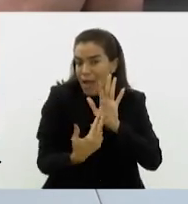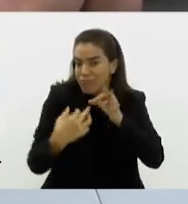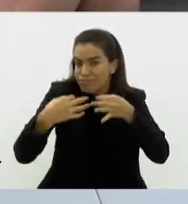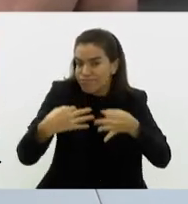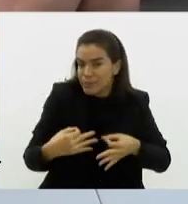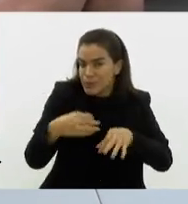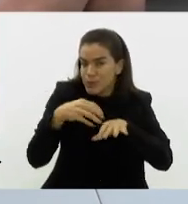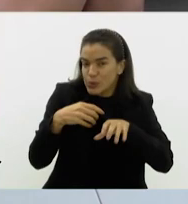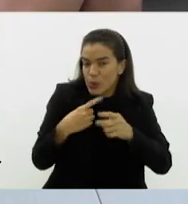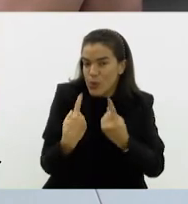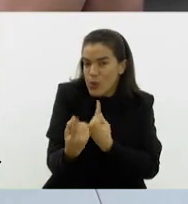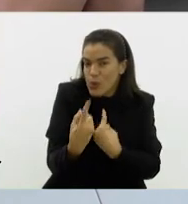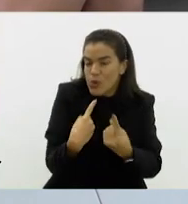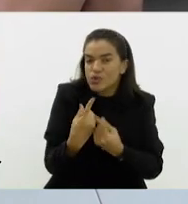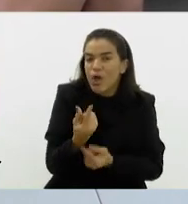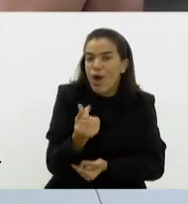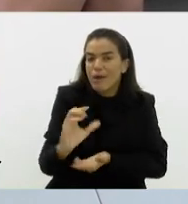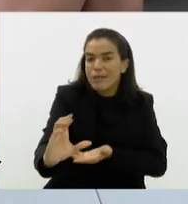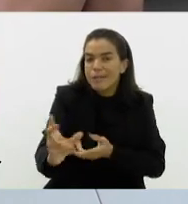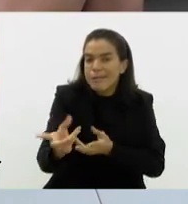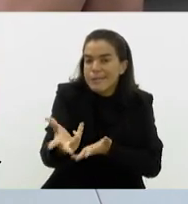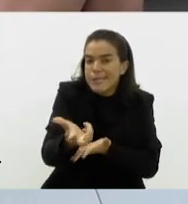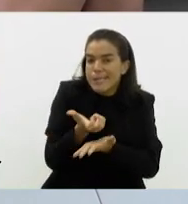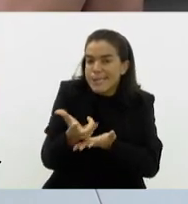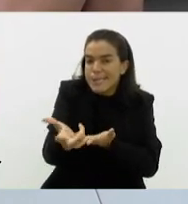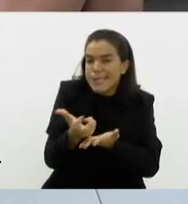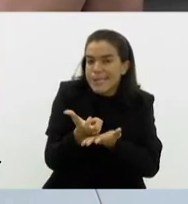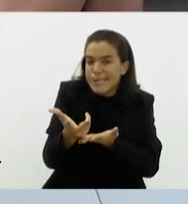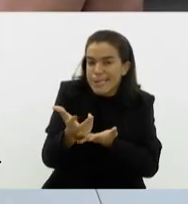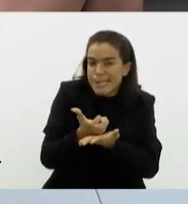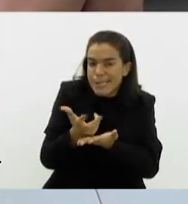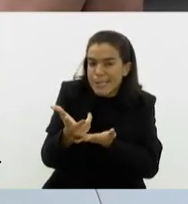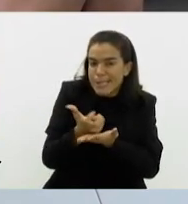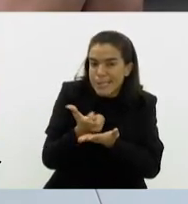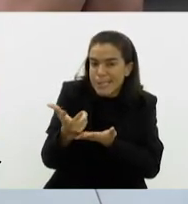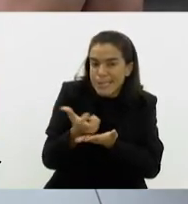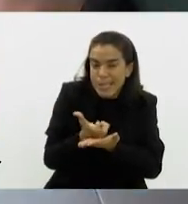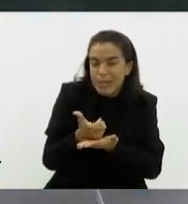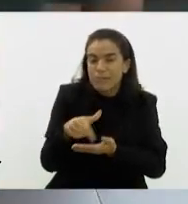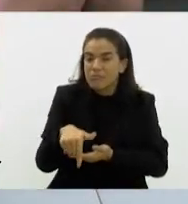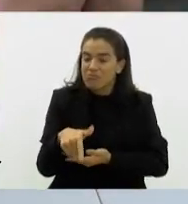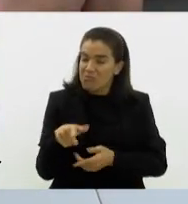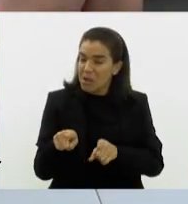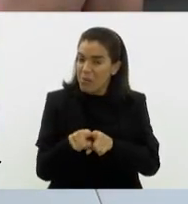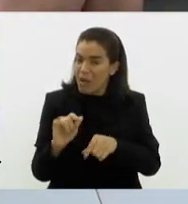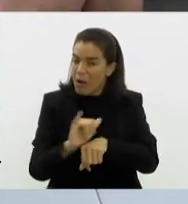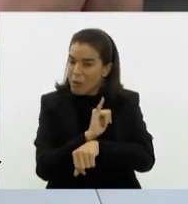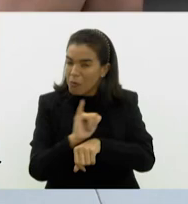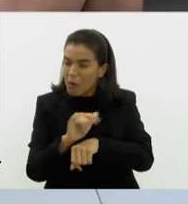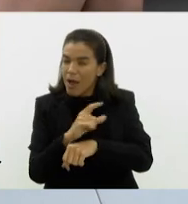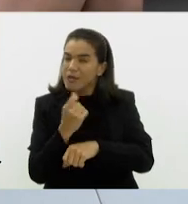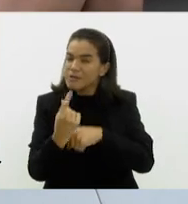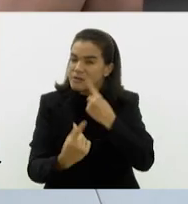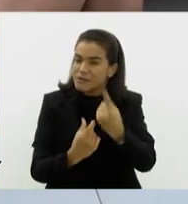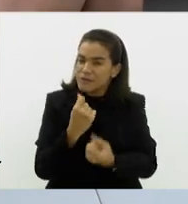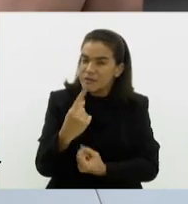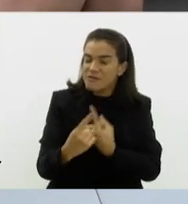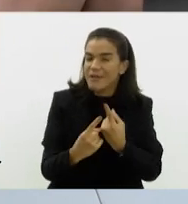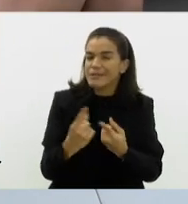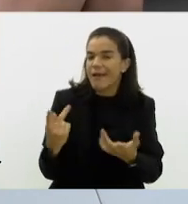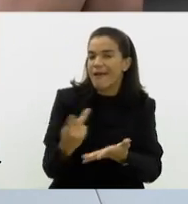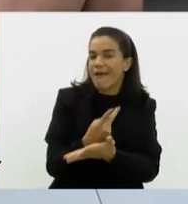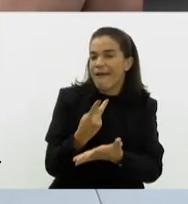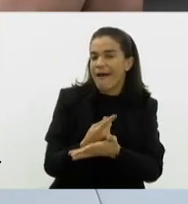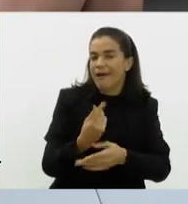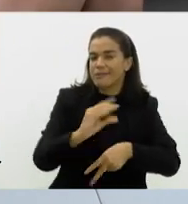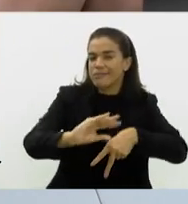apenas arrecadar, né? E muitas vezes de forma absolutamente irregular.